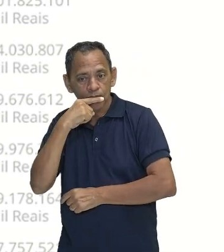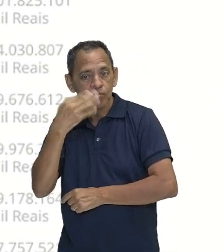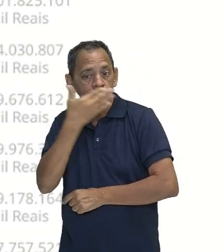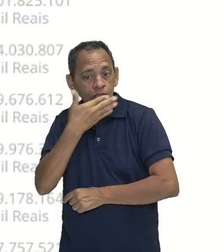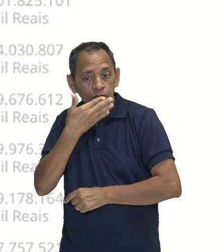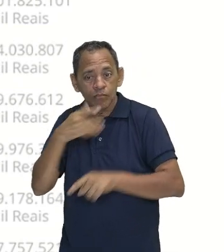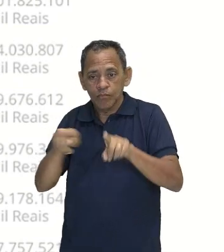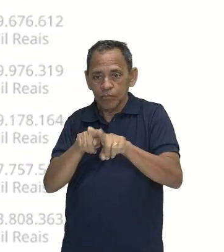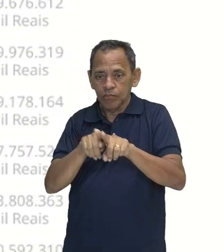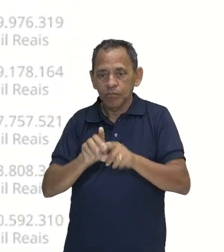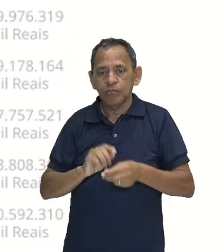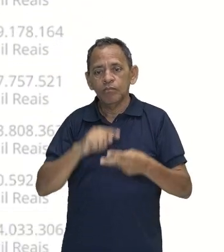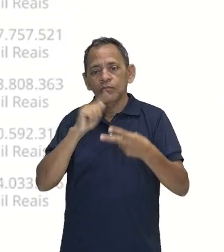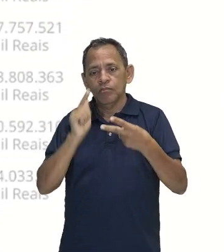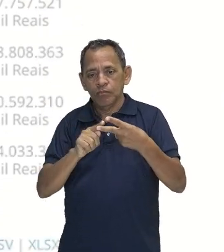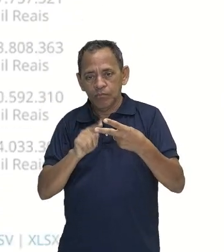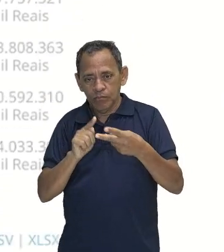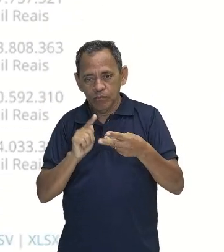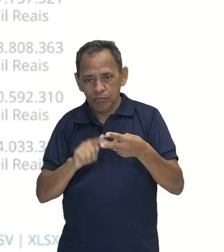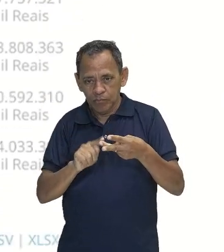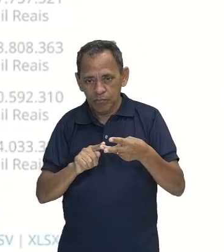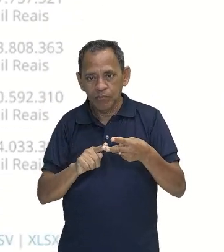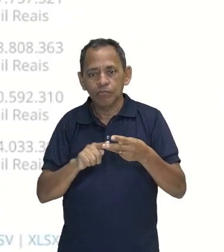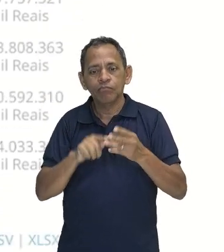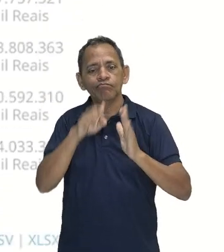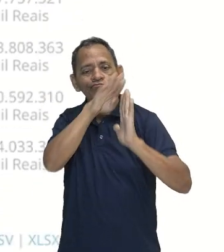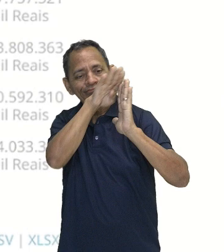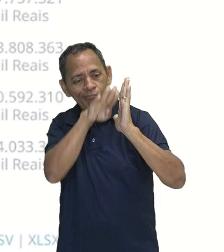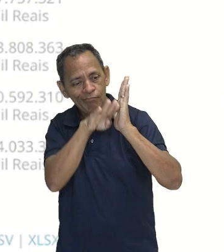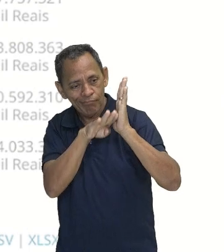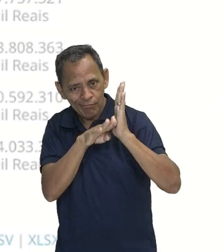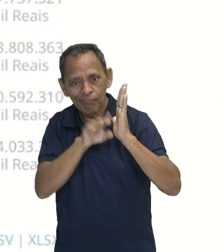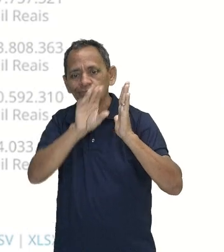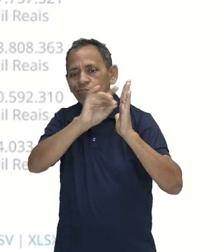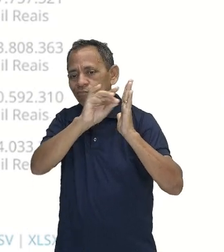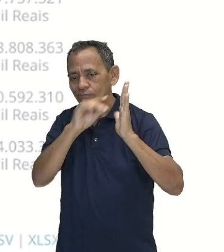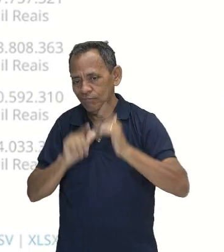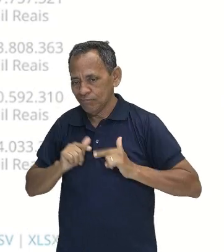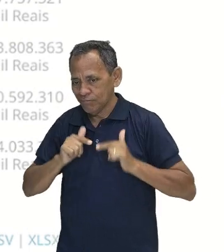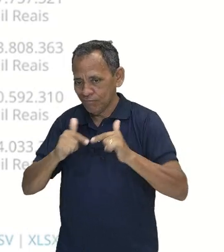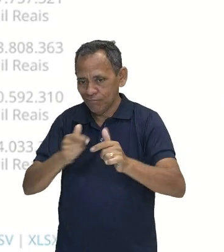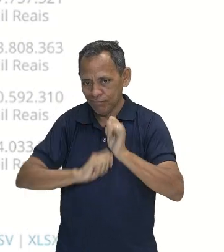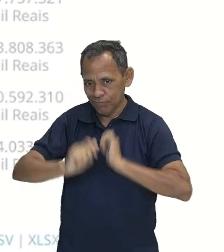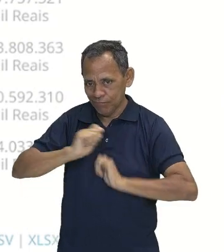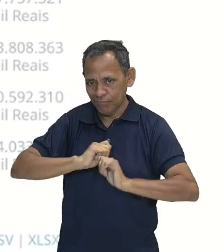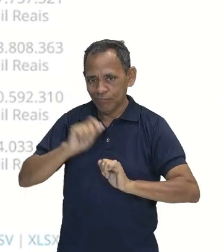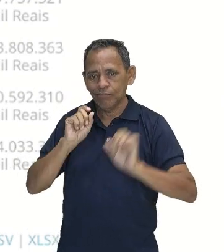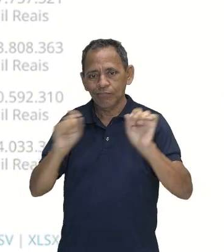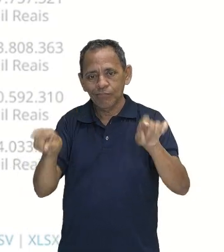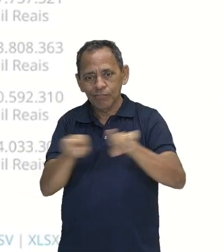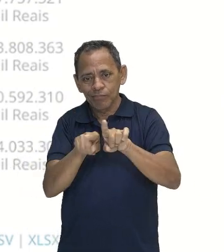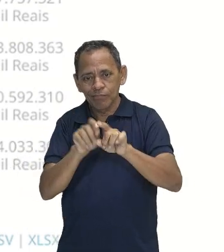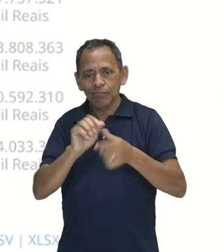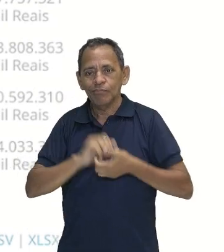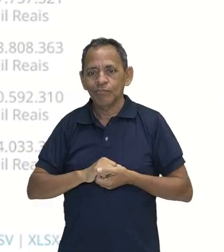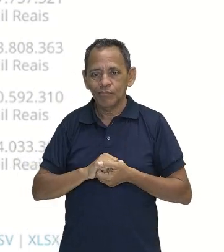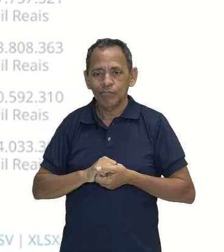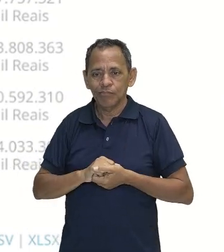cana-de-açúcar, e aí nós temos um ranking, né, com relação a cada uma das atividades. Aí nós temos no ranking da